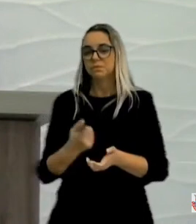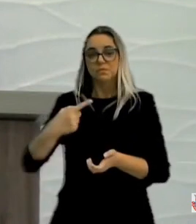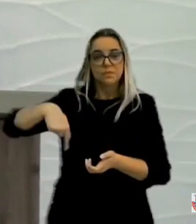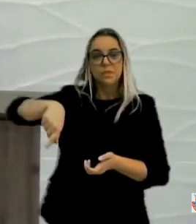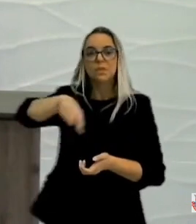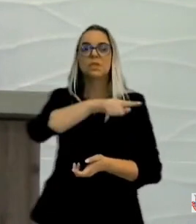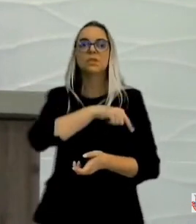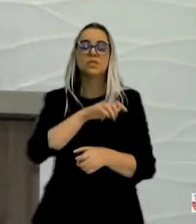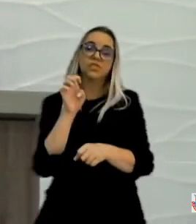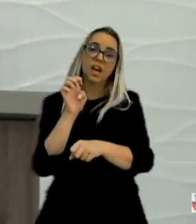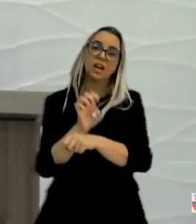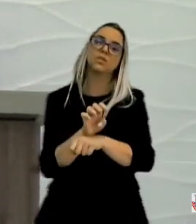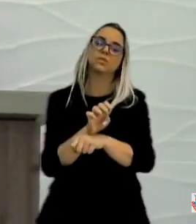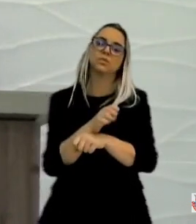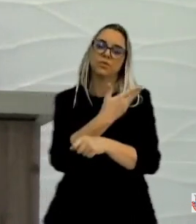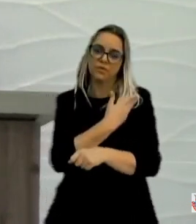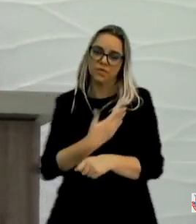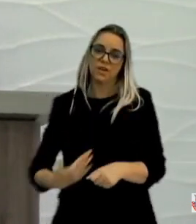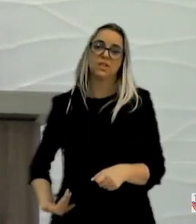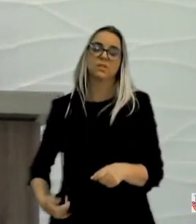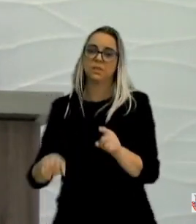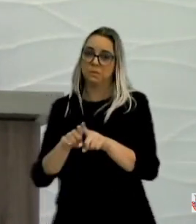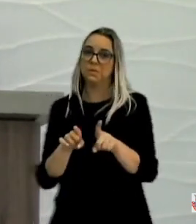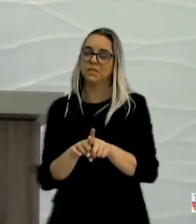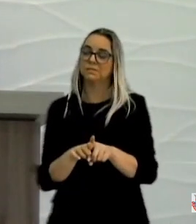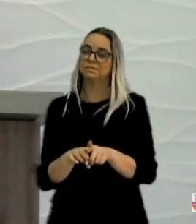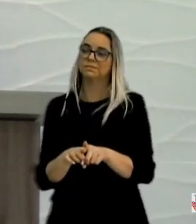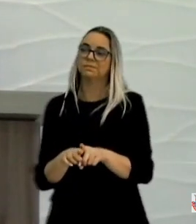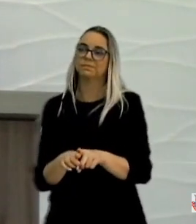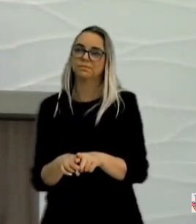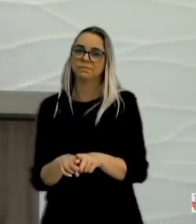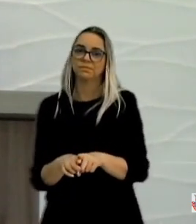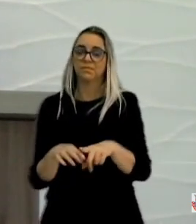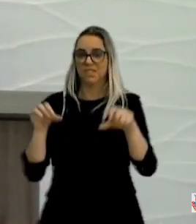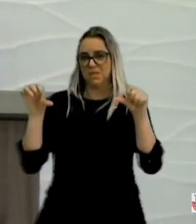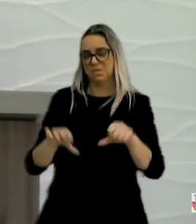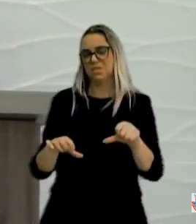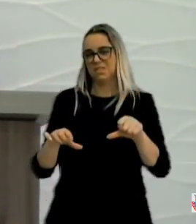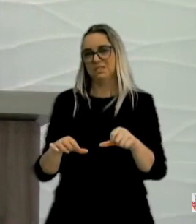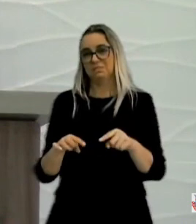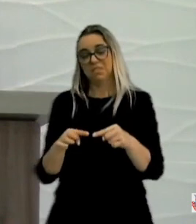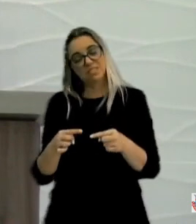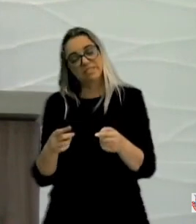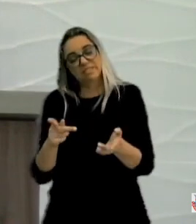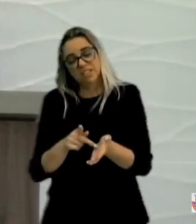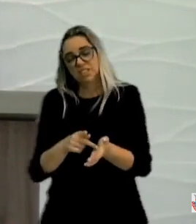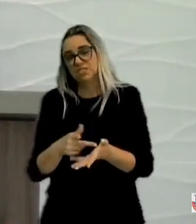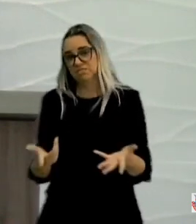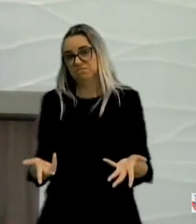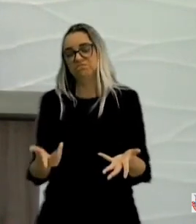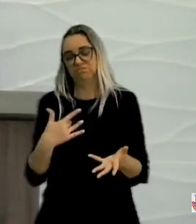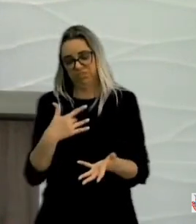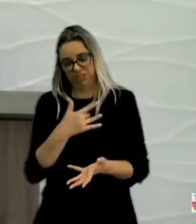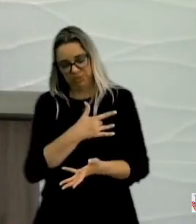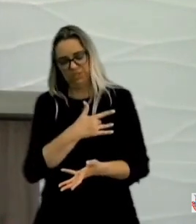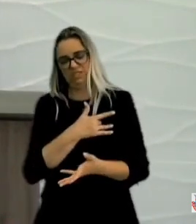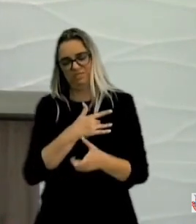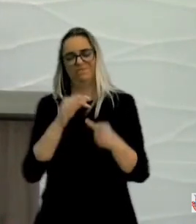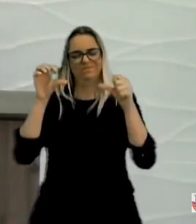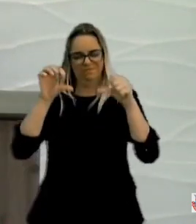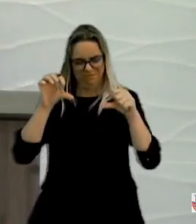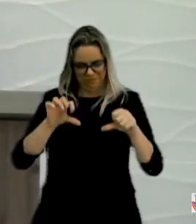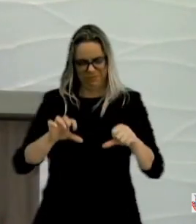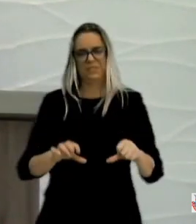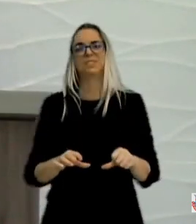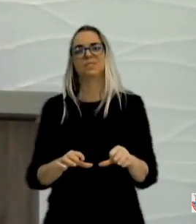estado, o governo que aí está. É triste, mas é a verdade. A saúde a cada dia vai ficando